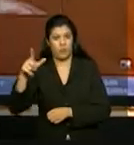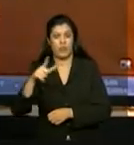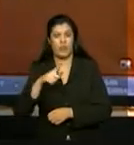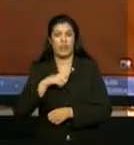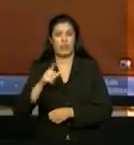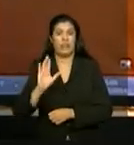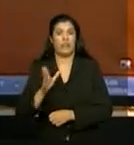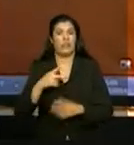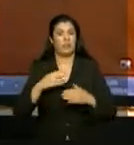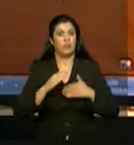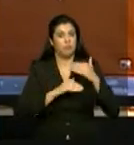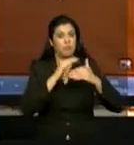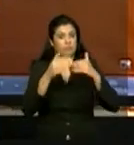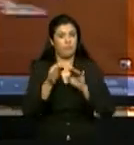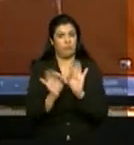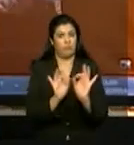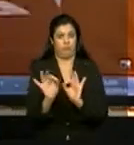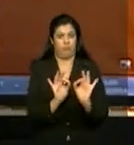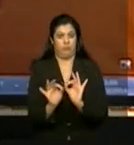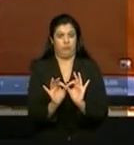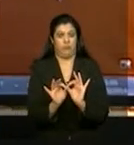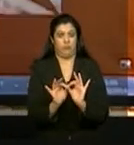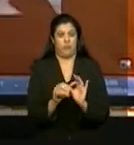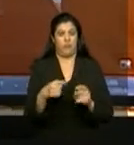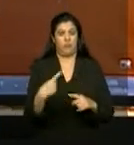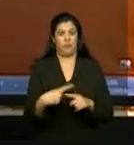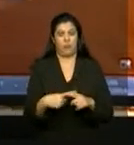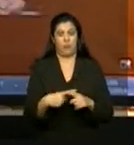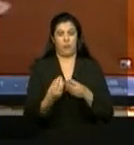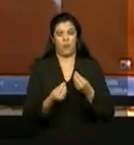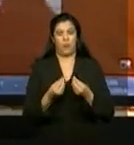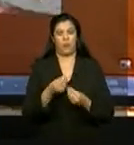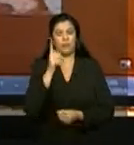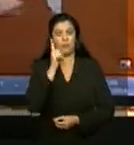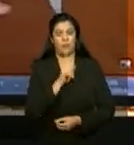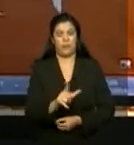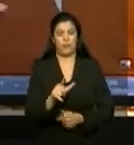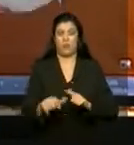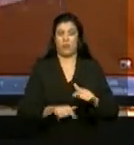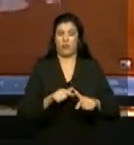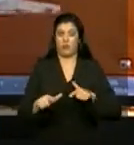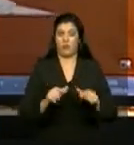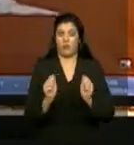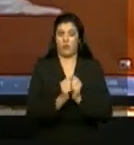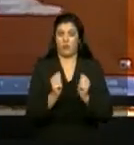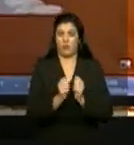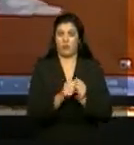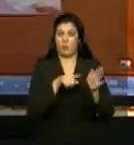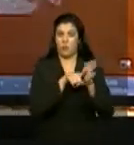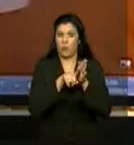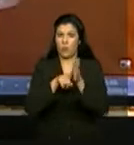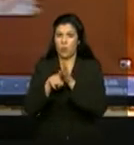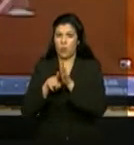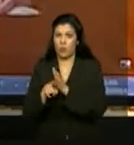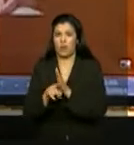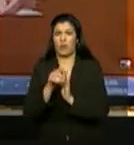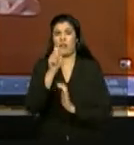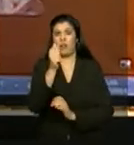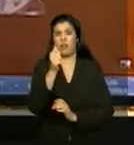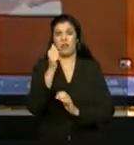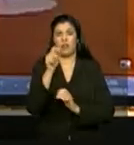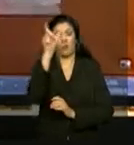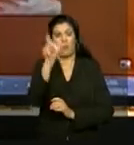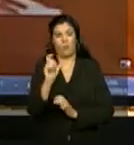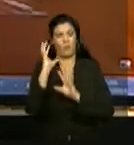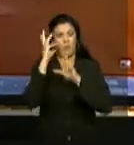tivemos só desse período de planejamento principalmente de forma que nós pudéssemos trabalhar tanto análise antropológica como análise de dna